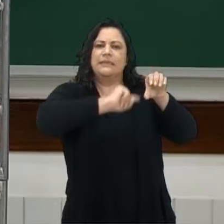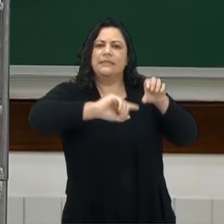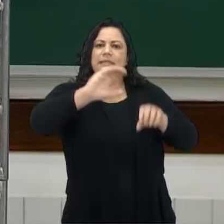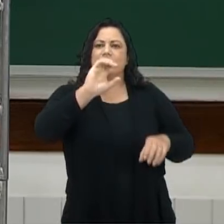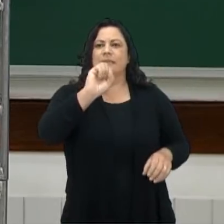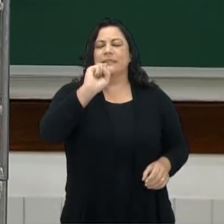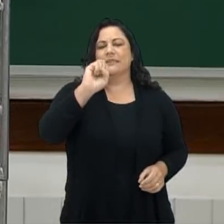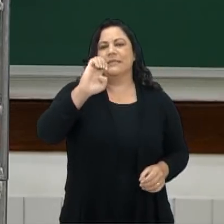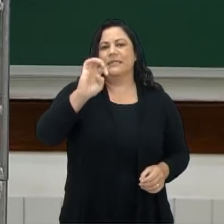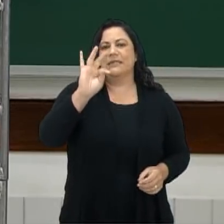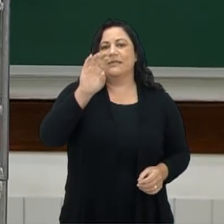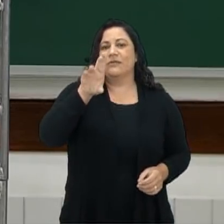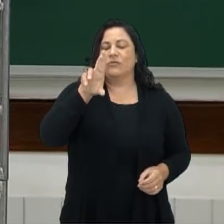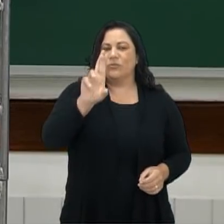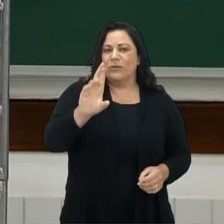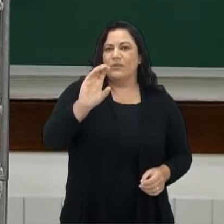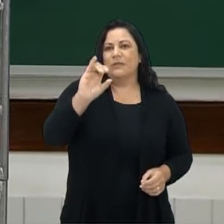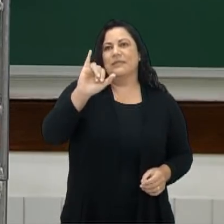vez usando